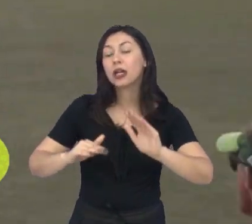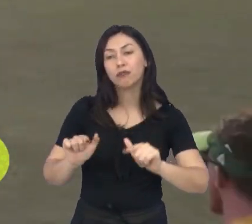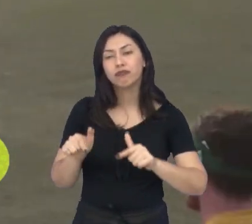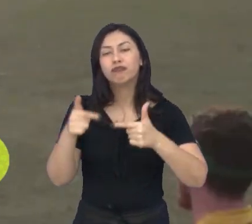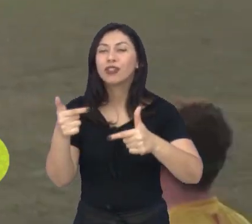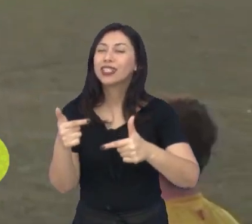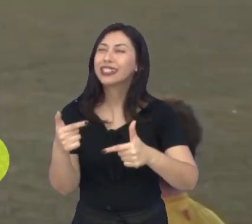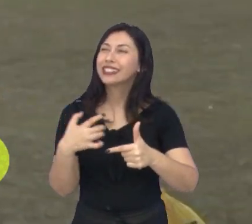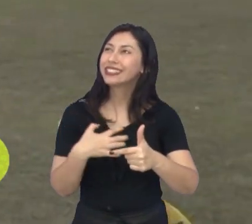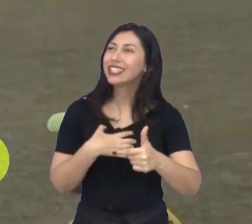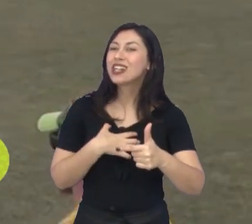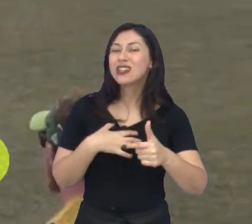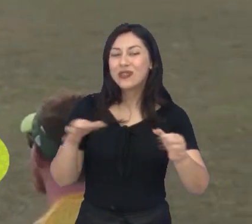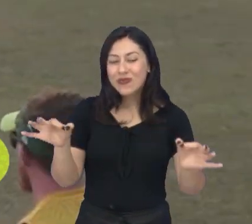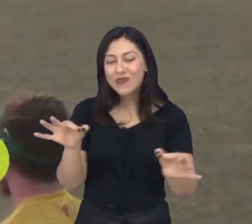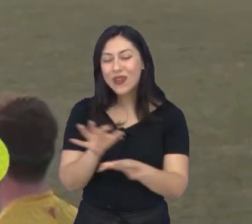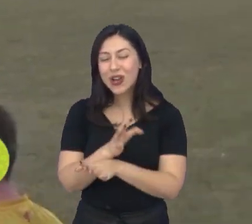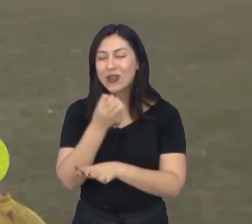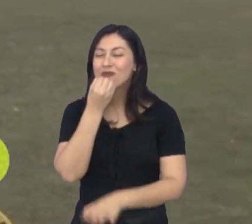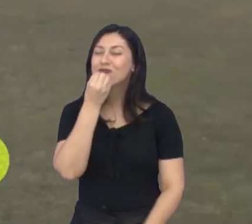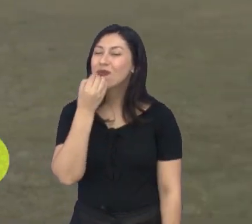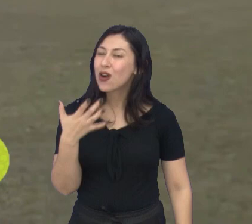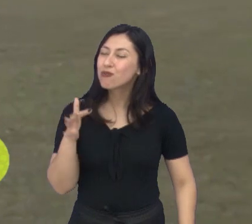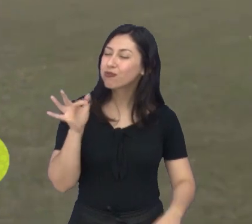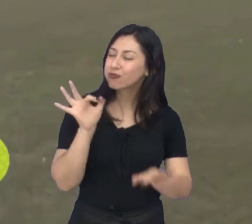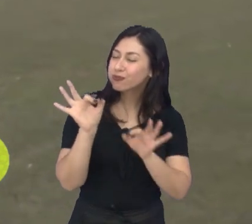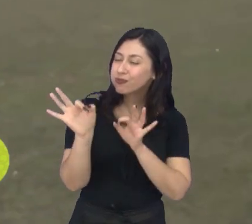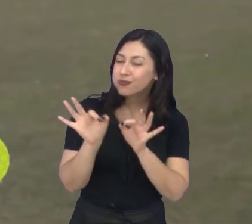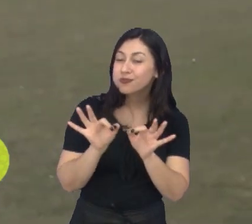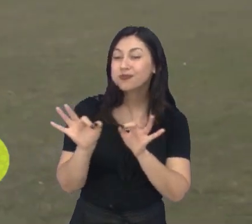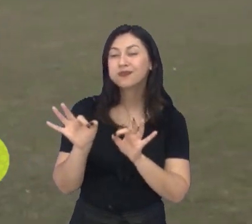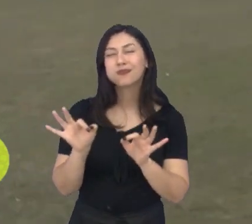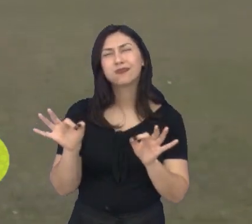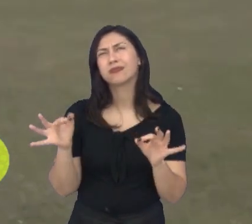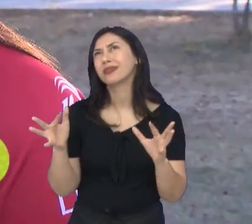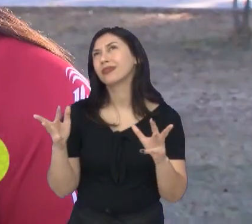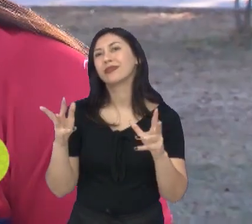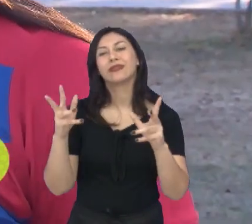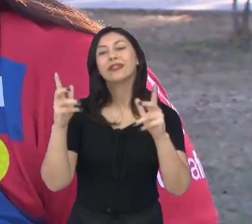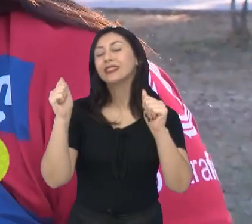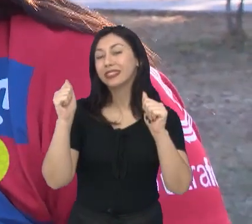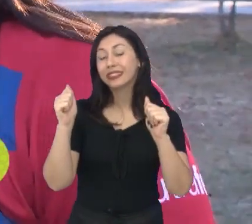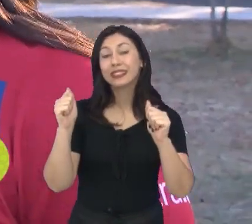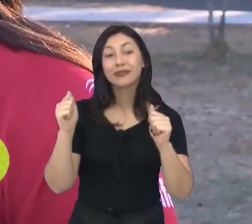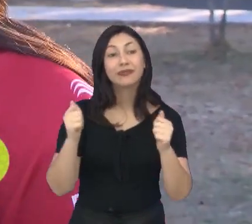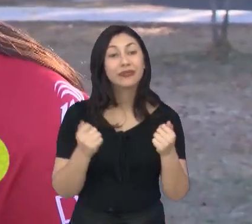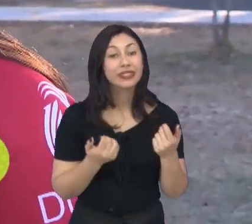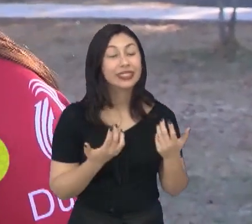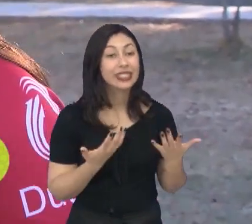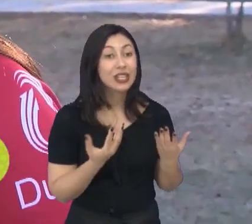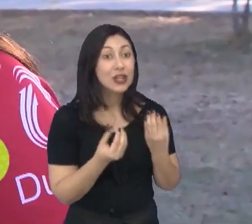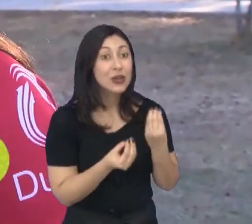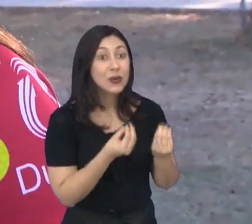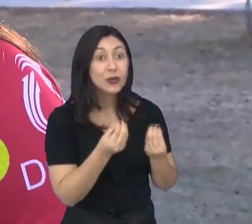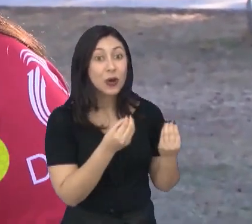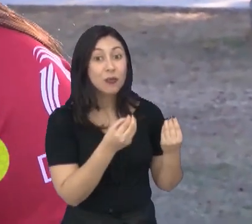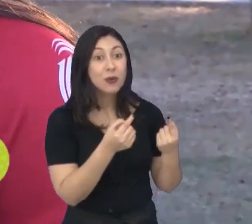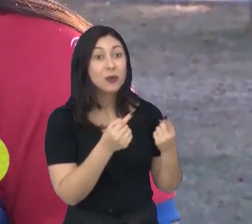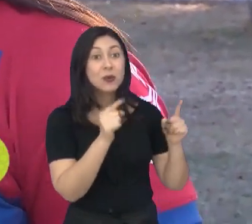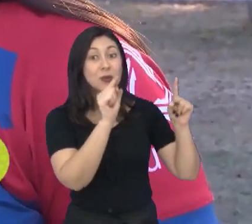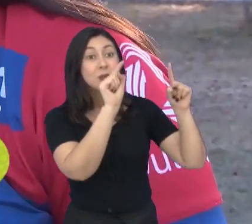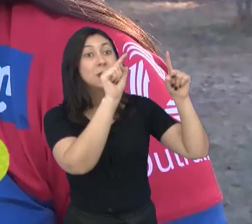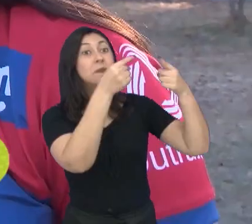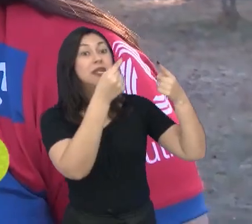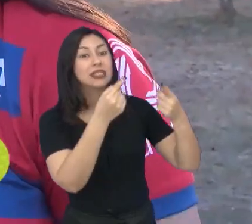bem feito, de conseguir construir o que a gente construiu dentro e fora de campo foi sensacional. Como é que foi essa competição para vocês,